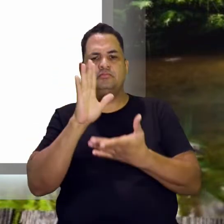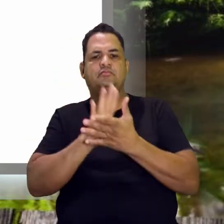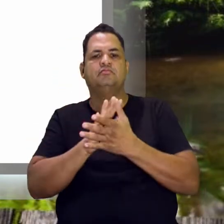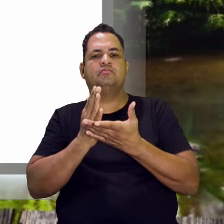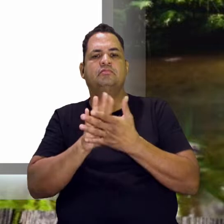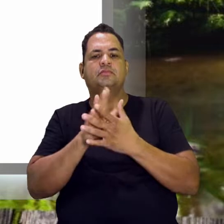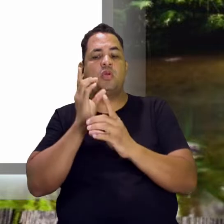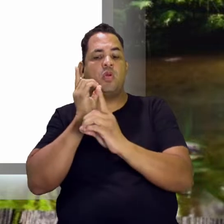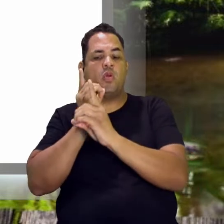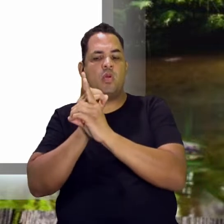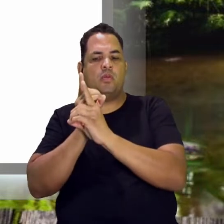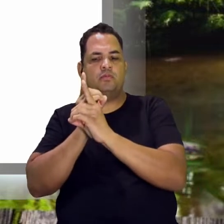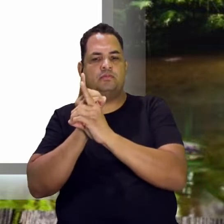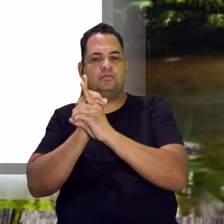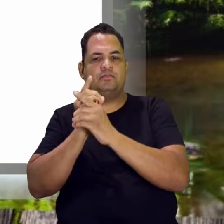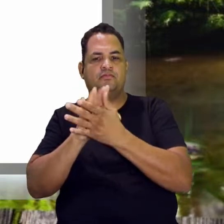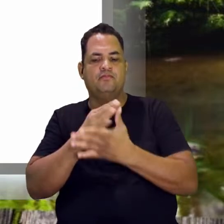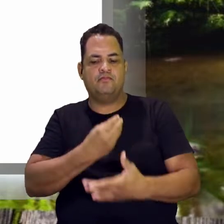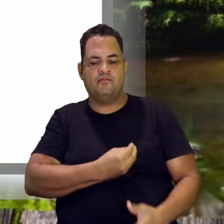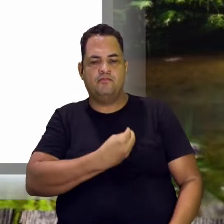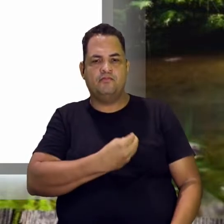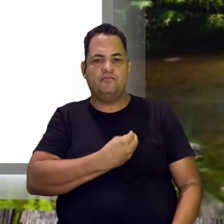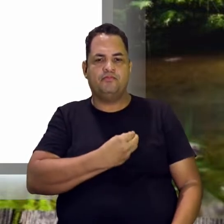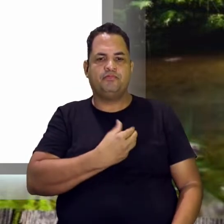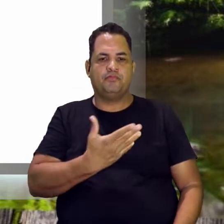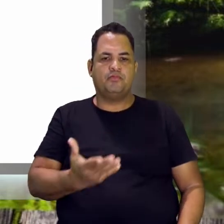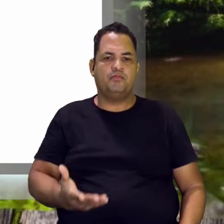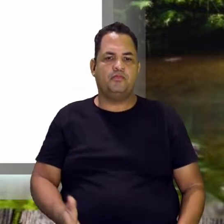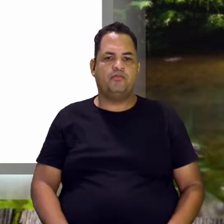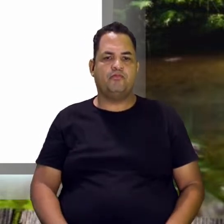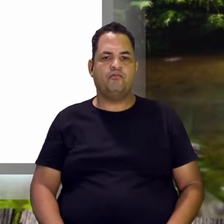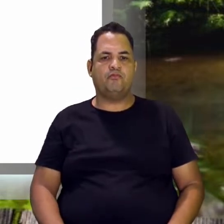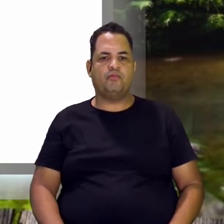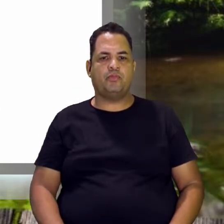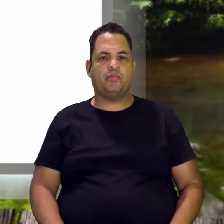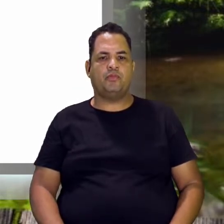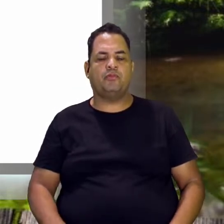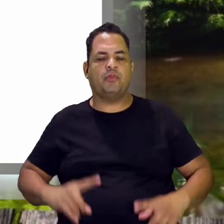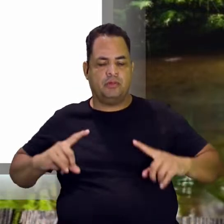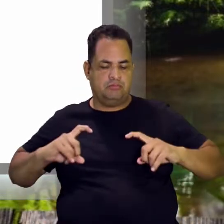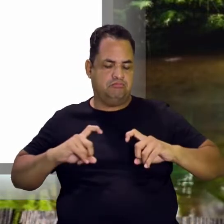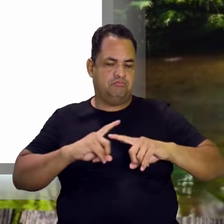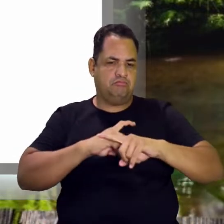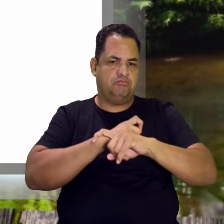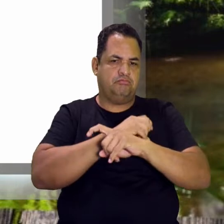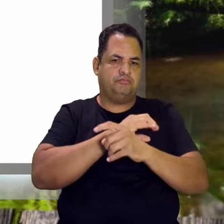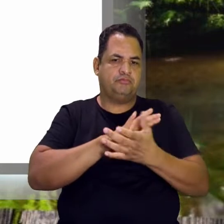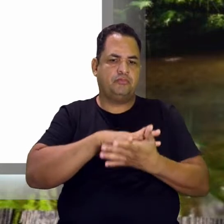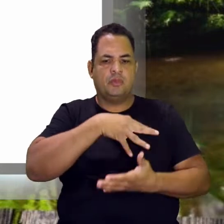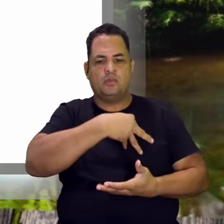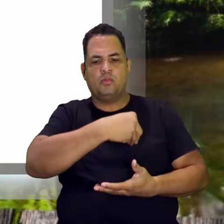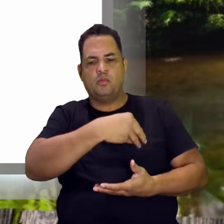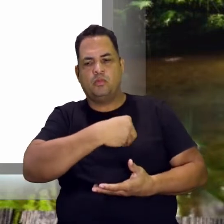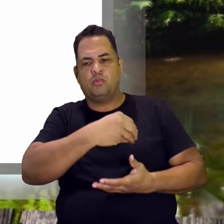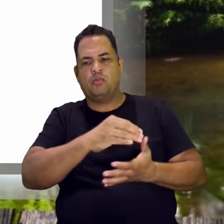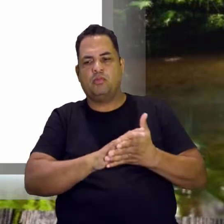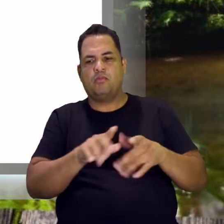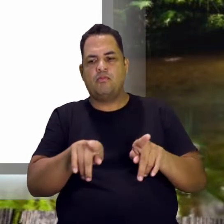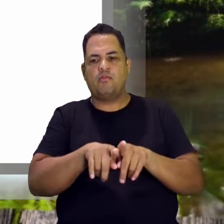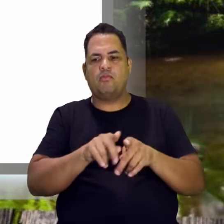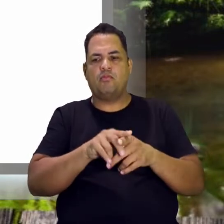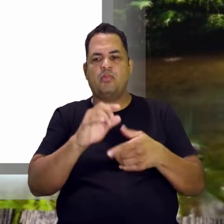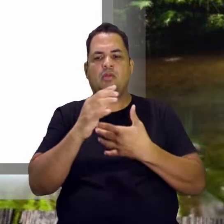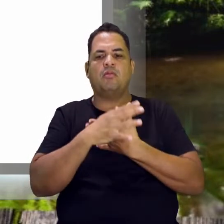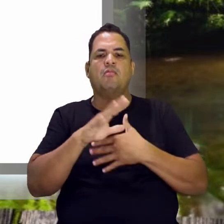descoberta desse representante, desse ser vivo, seja ele uma bactéria, seja ele um mamífero, seja ele uma